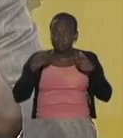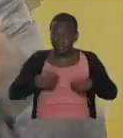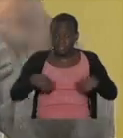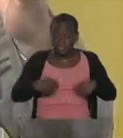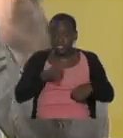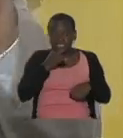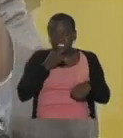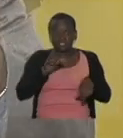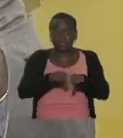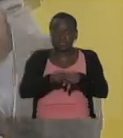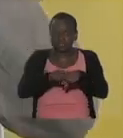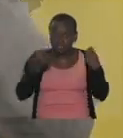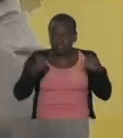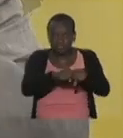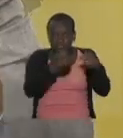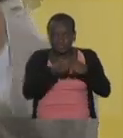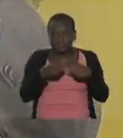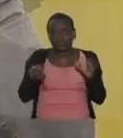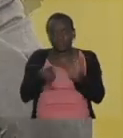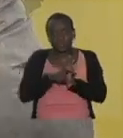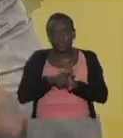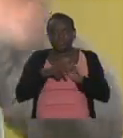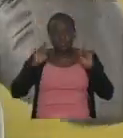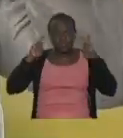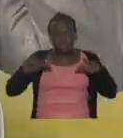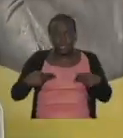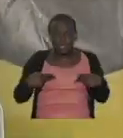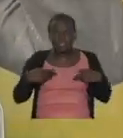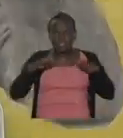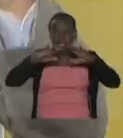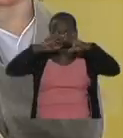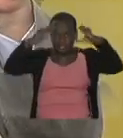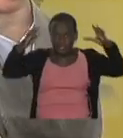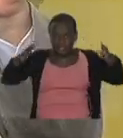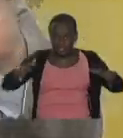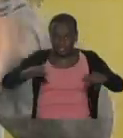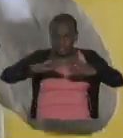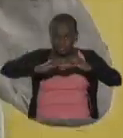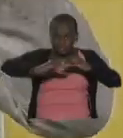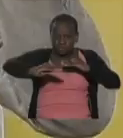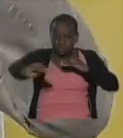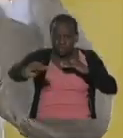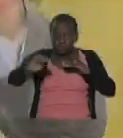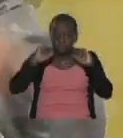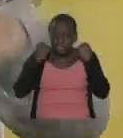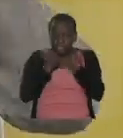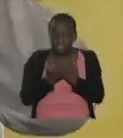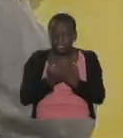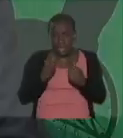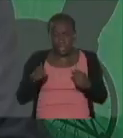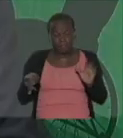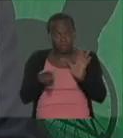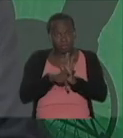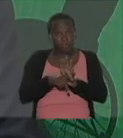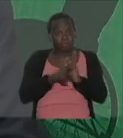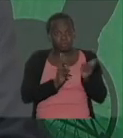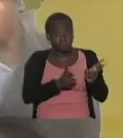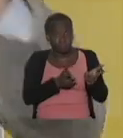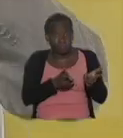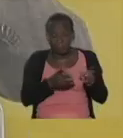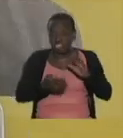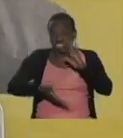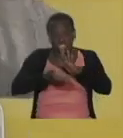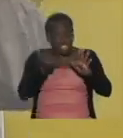pode exigir já que destruíram um Patrimônio da Humanidade que era o teto do Maracanã a Marquise do Maracanã era um patrimônio